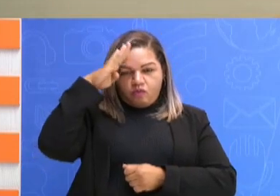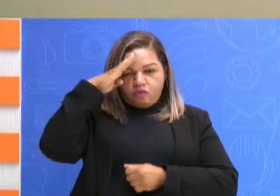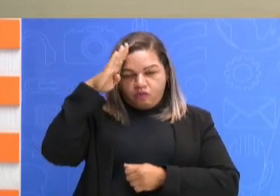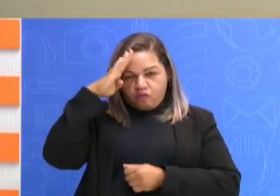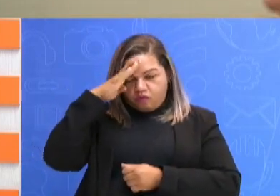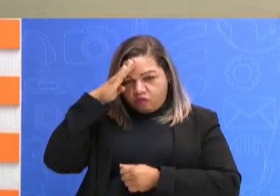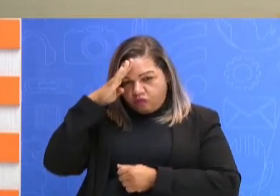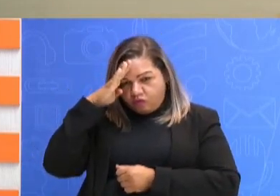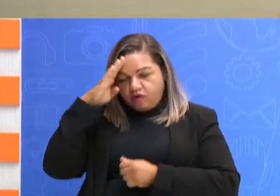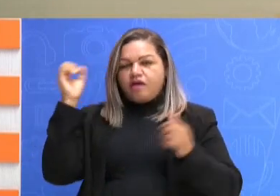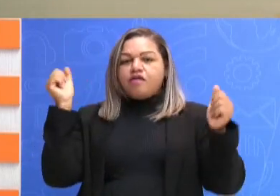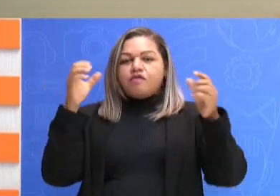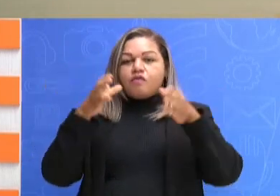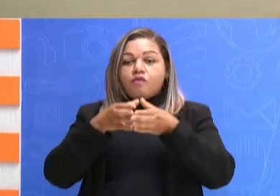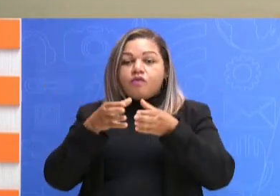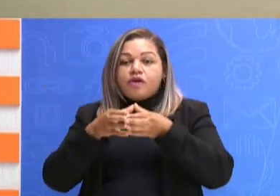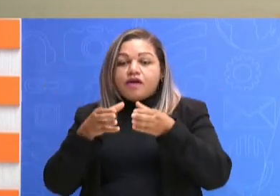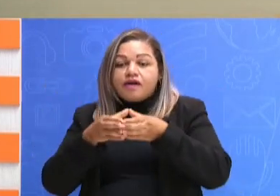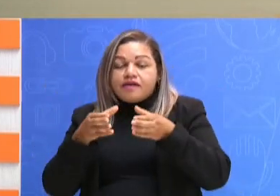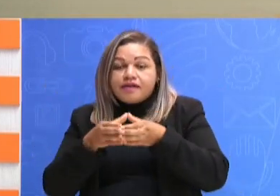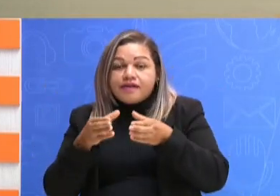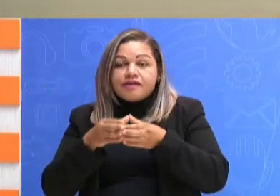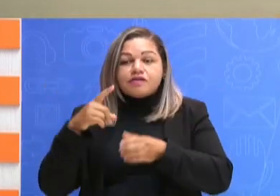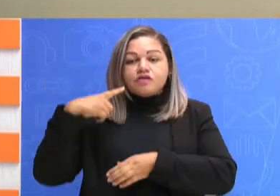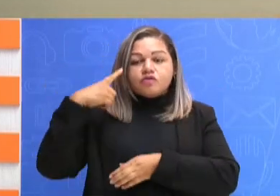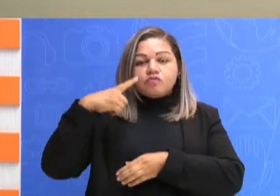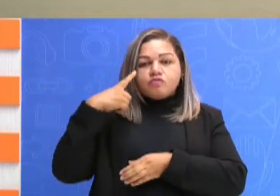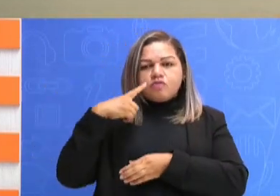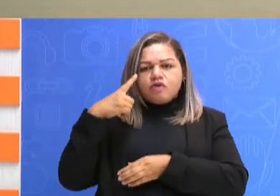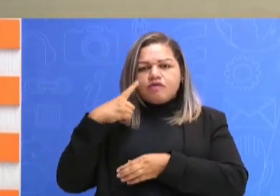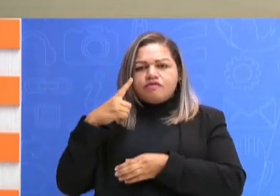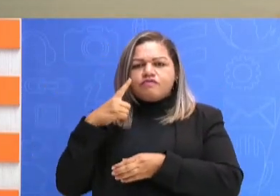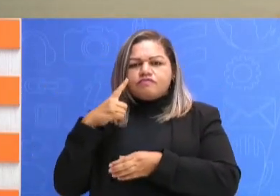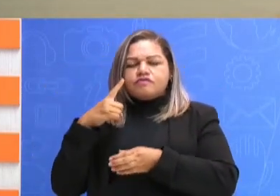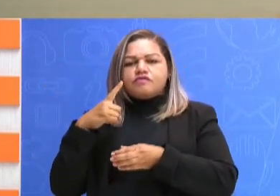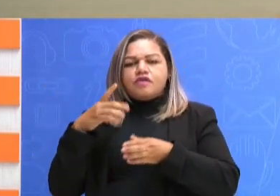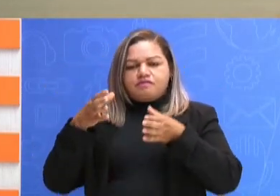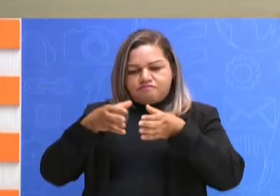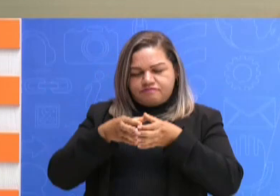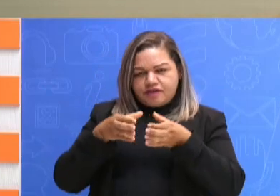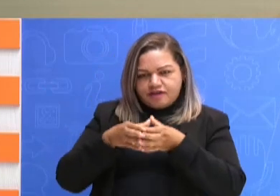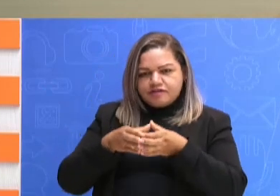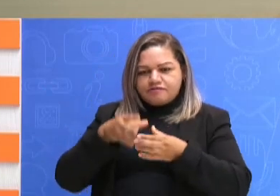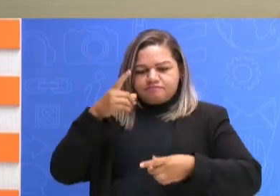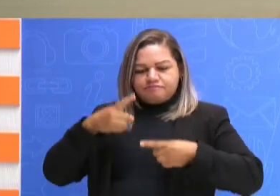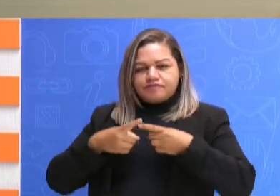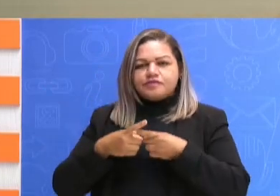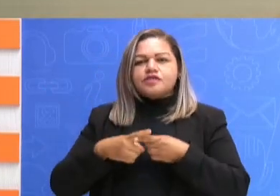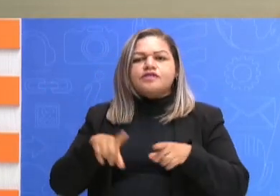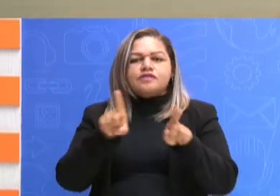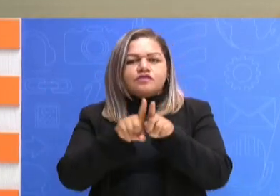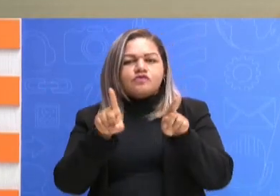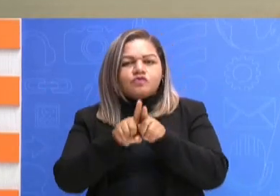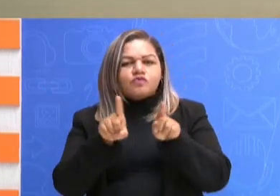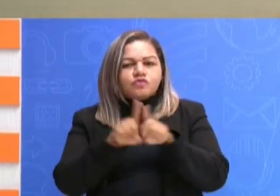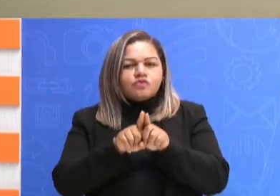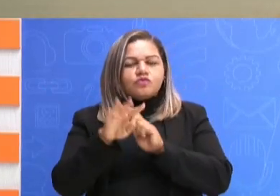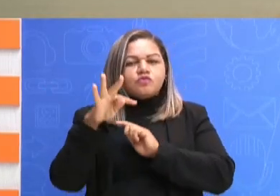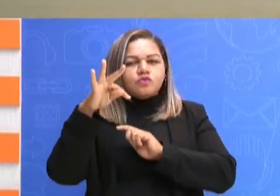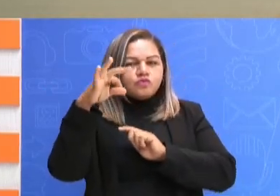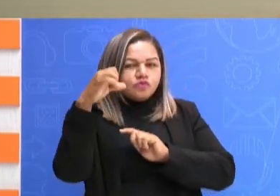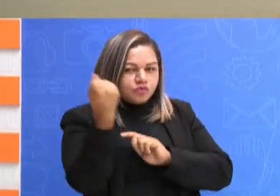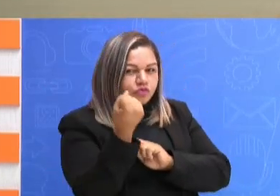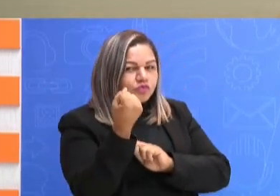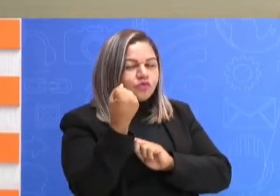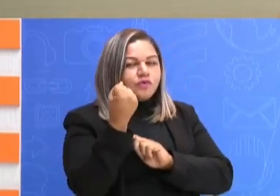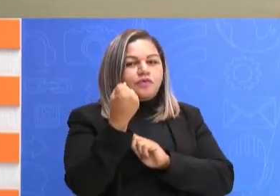Sinfra, pessoal do meio ambiente, advogados vão estar com ele, uma equipe jurídica para poder dar o prazo necessário e fazer com que